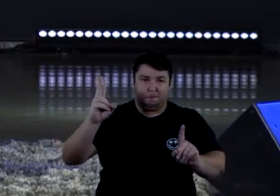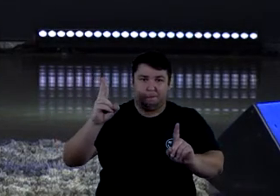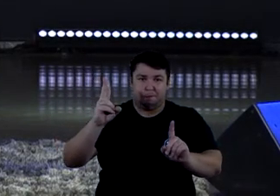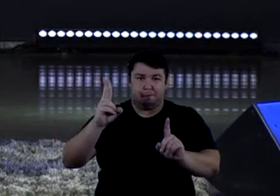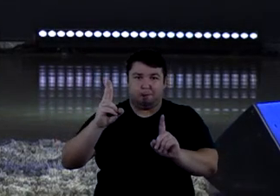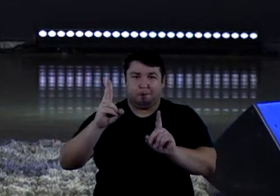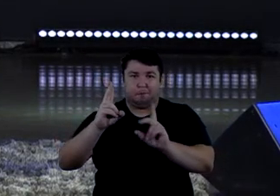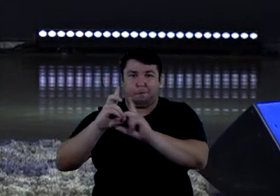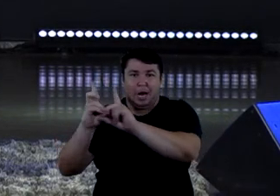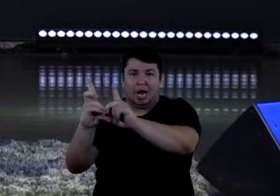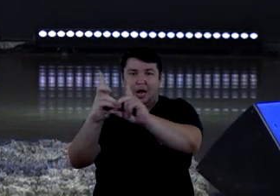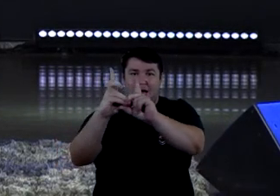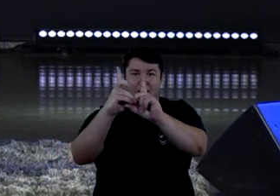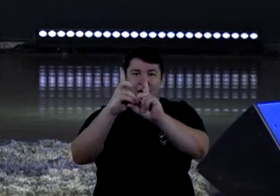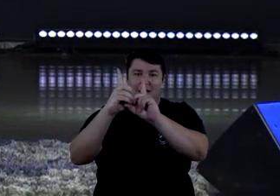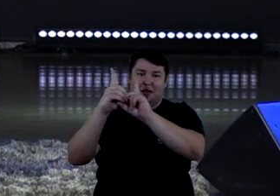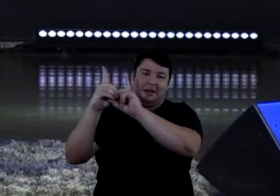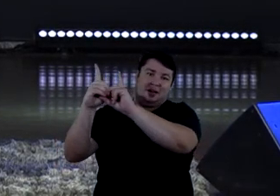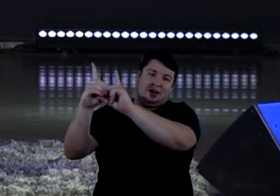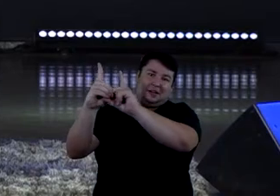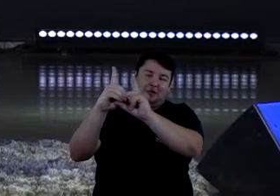dessa pessoa selvagem